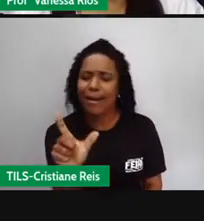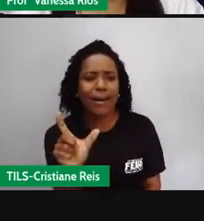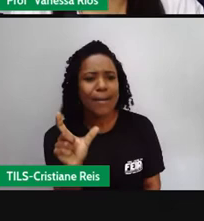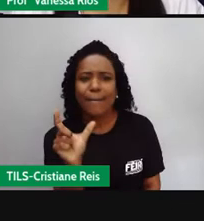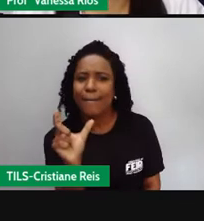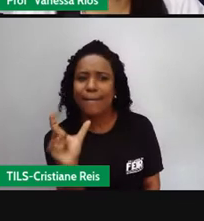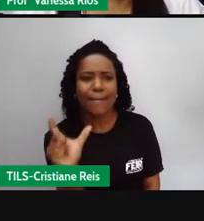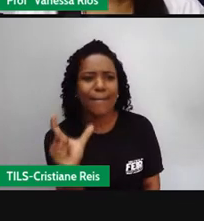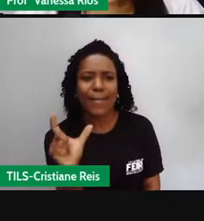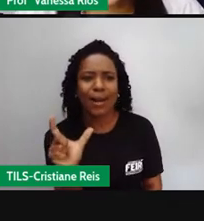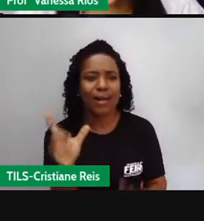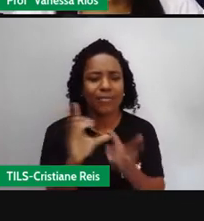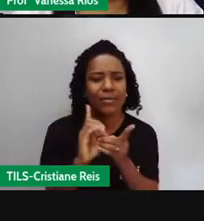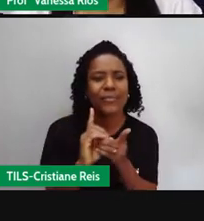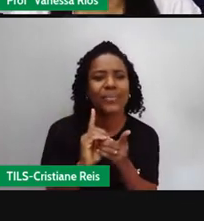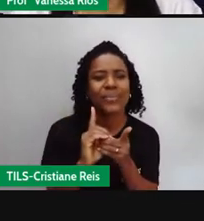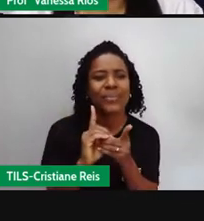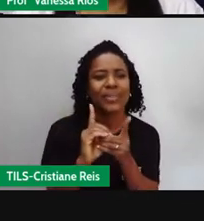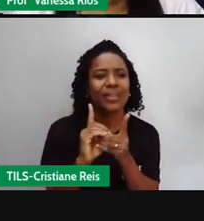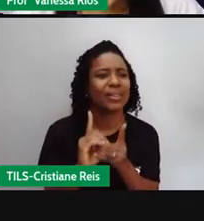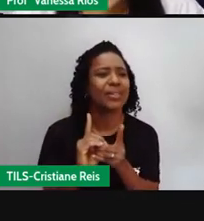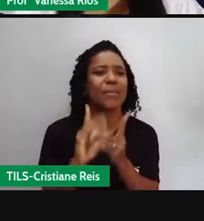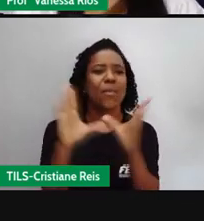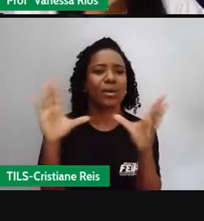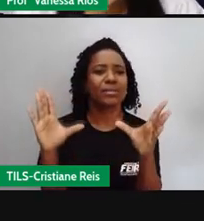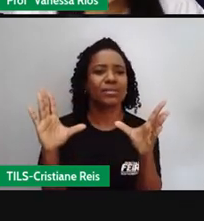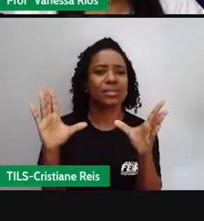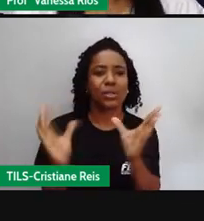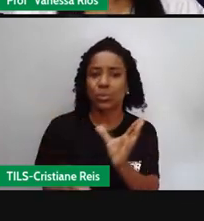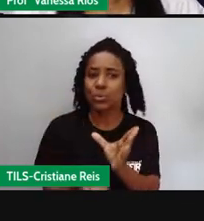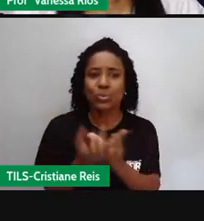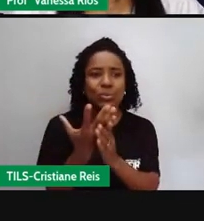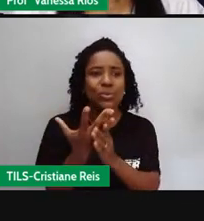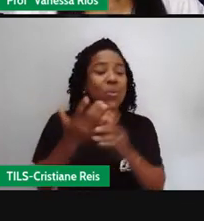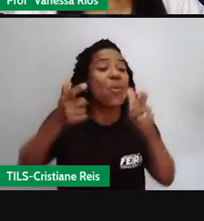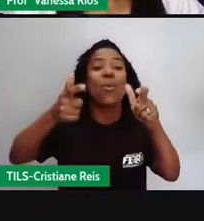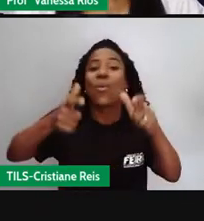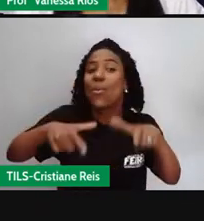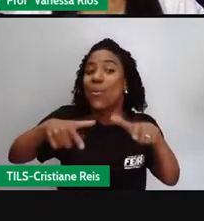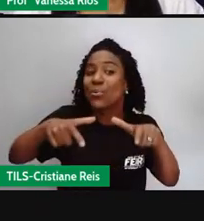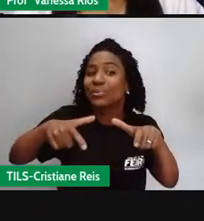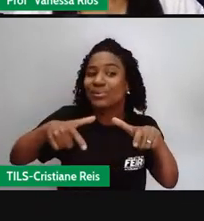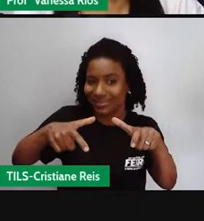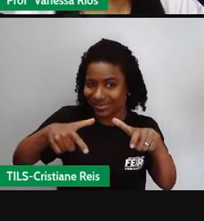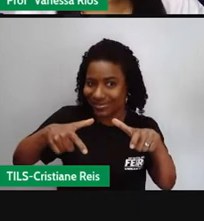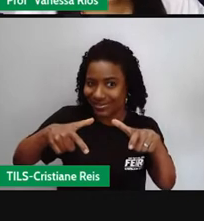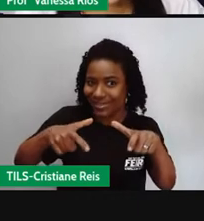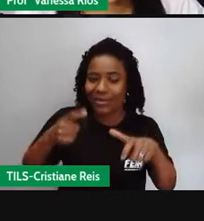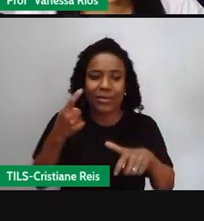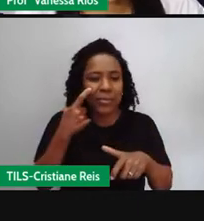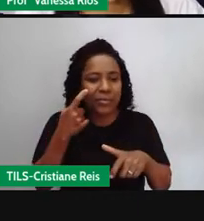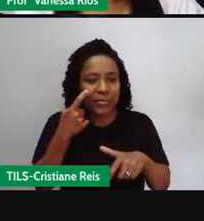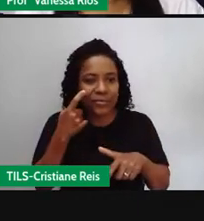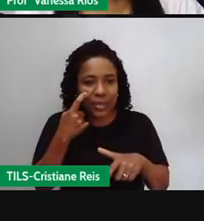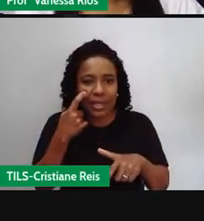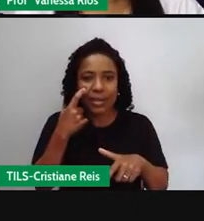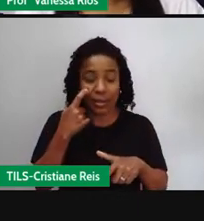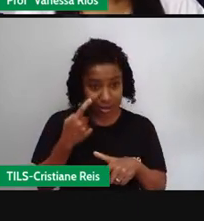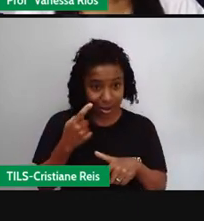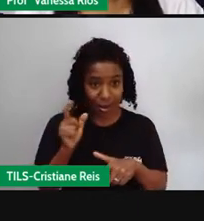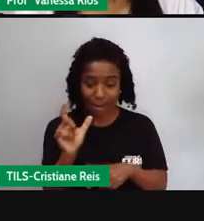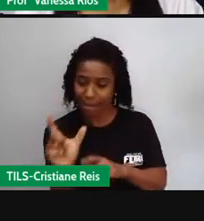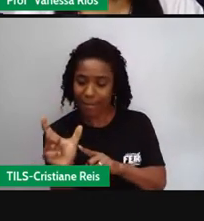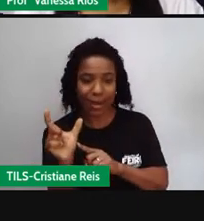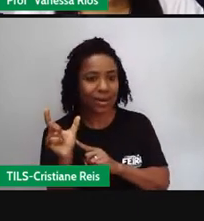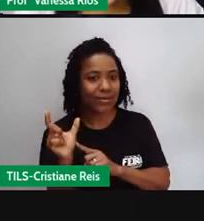lá de onde ela surgiu, quando ela foi criada, nós vamos perceber que democracia é uma